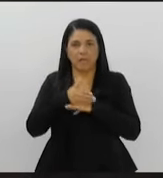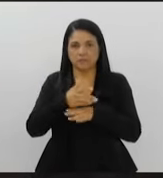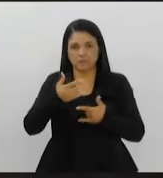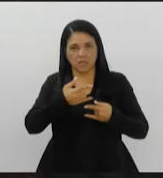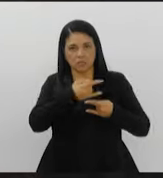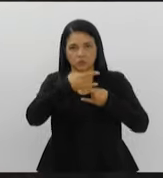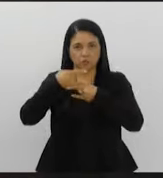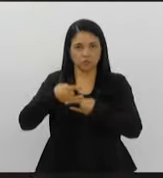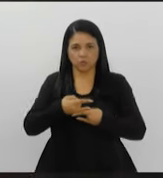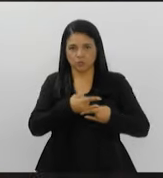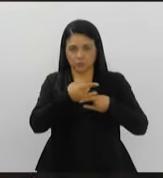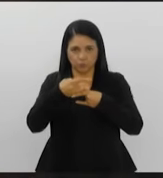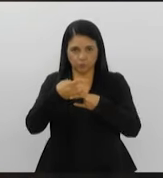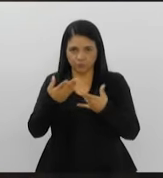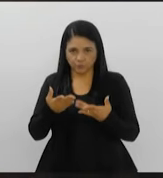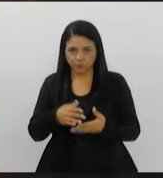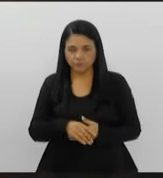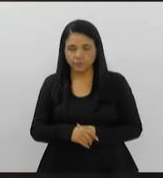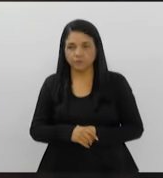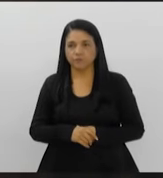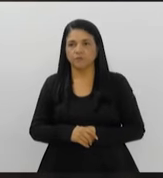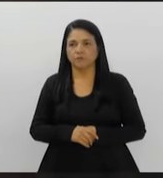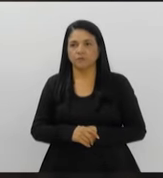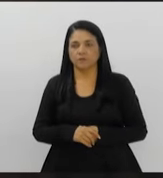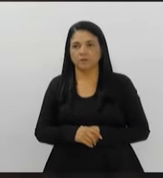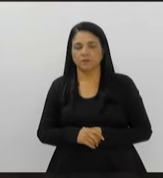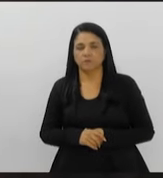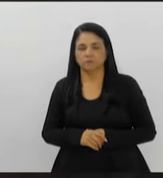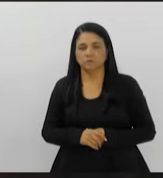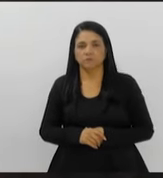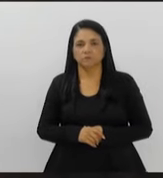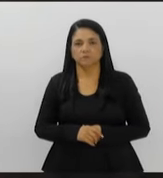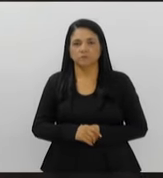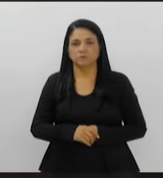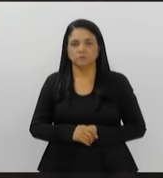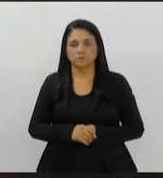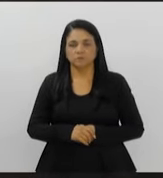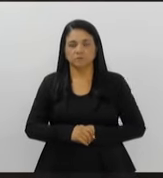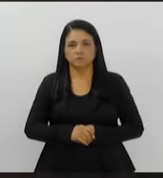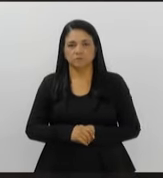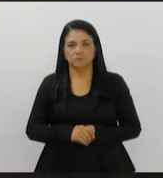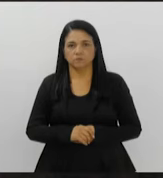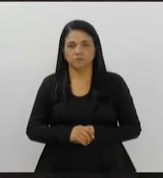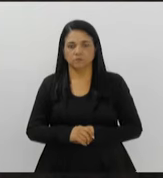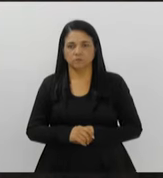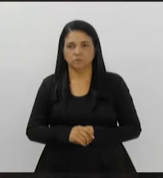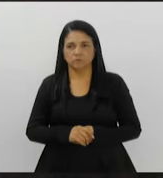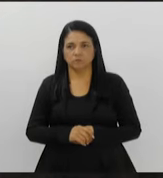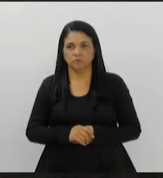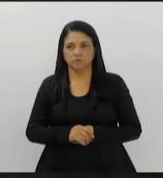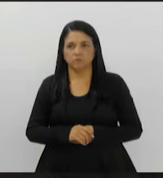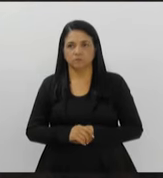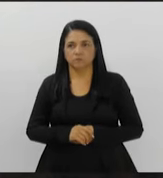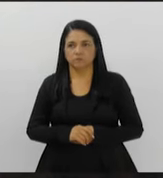Eu permiti aqui, porque foi no Viva Voz, todo mundo estava assistindo. A e B.